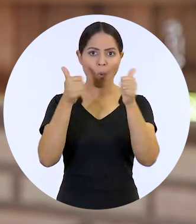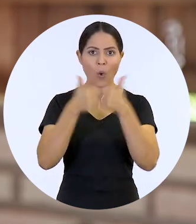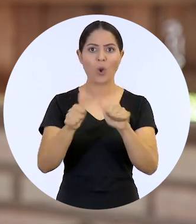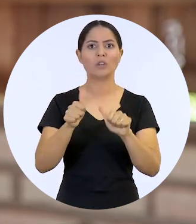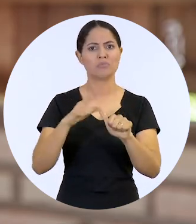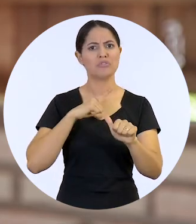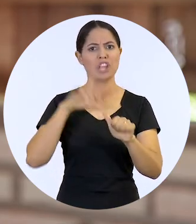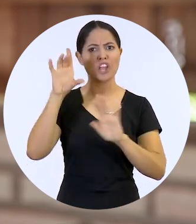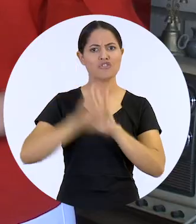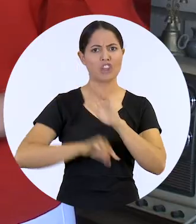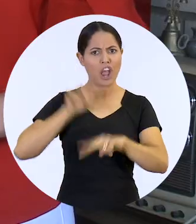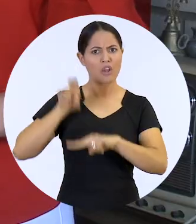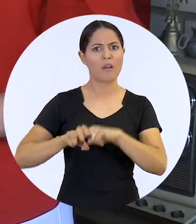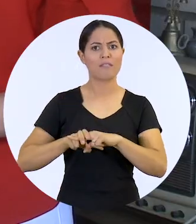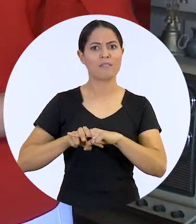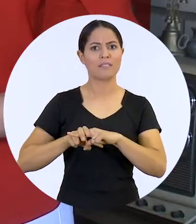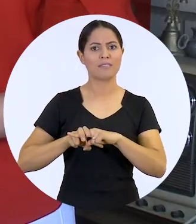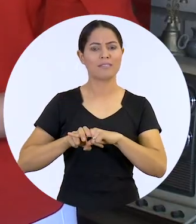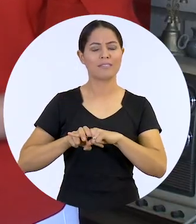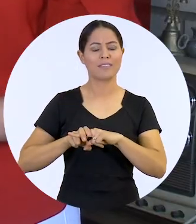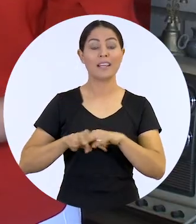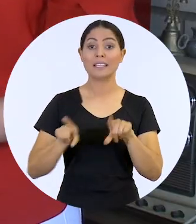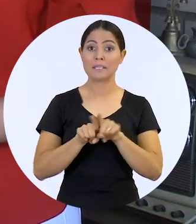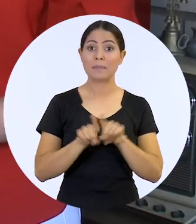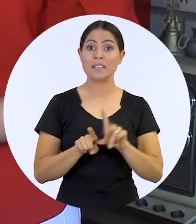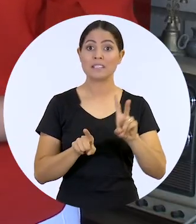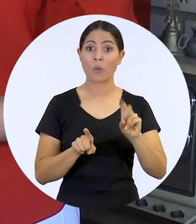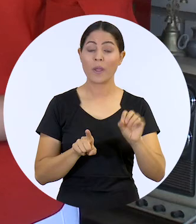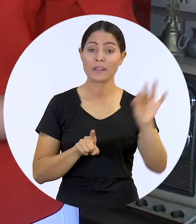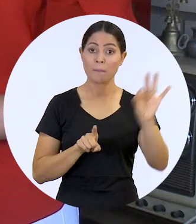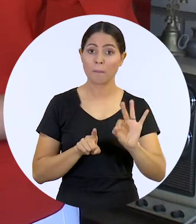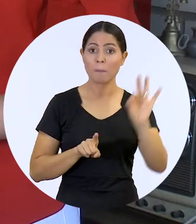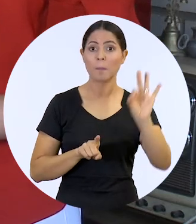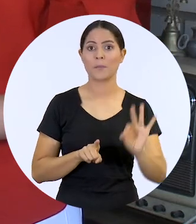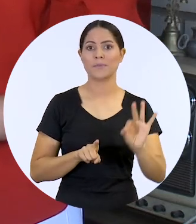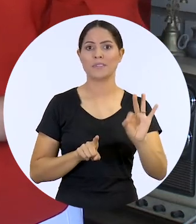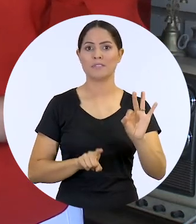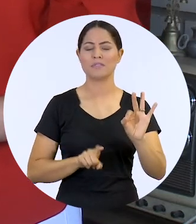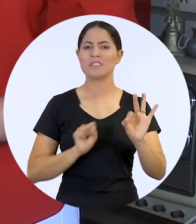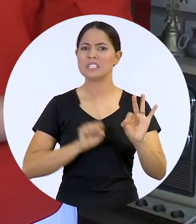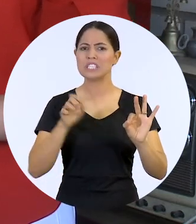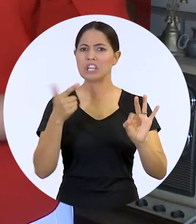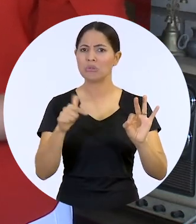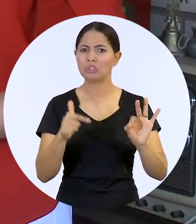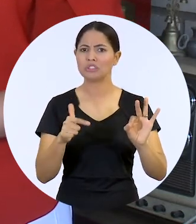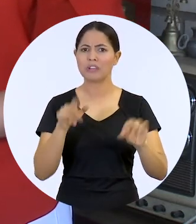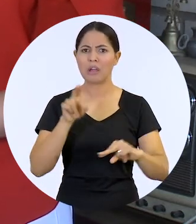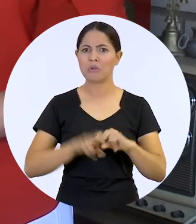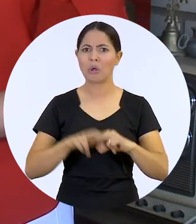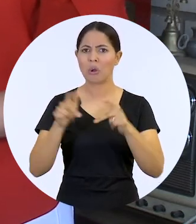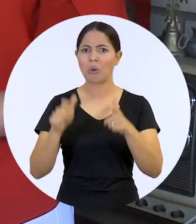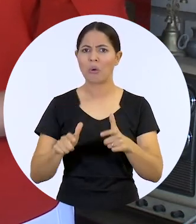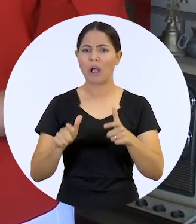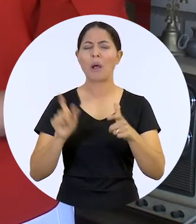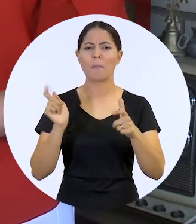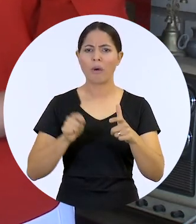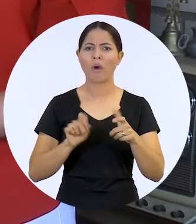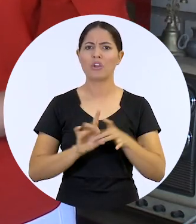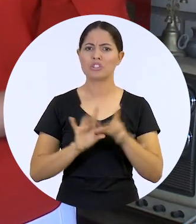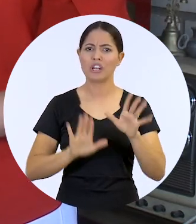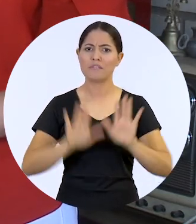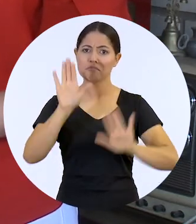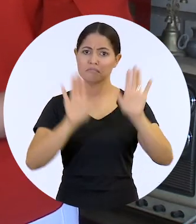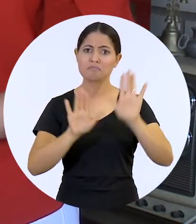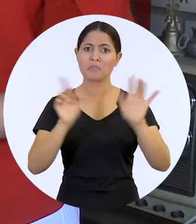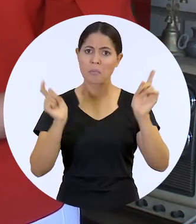ônibus interestaduais, né, tem direito a 50% se não tiver mais assento que ele possa se